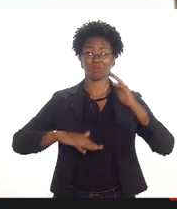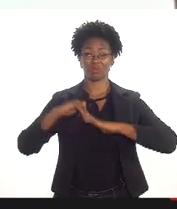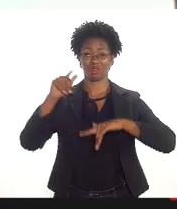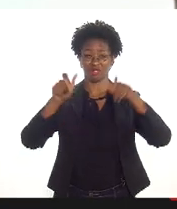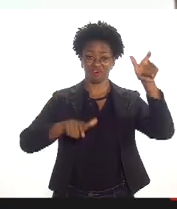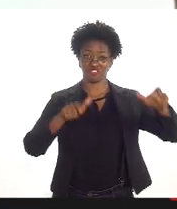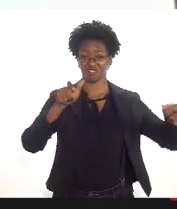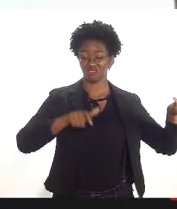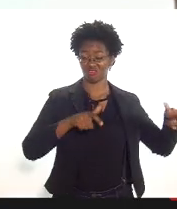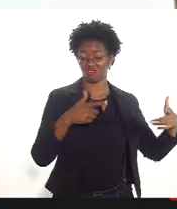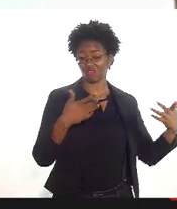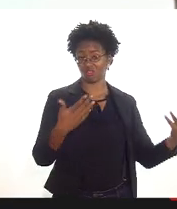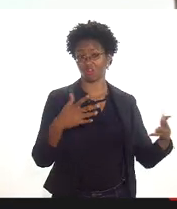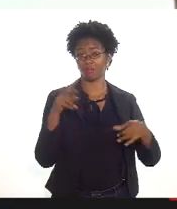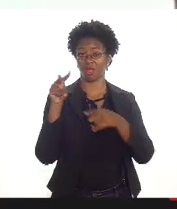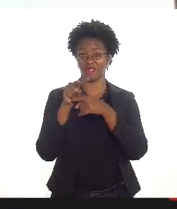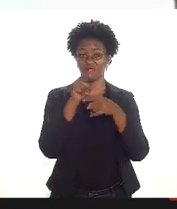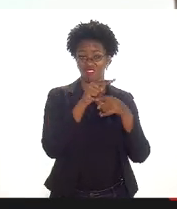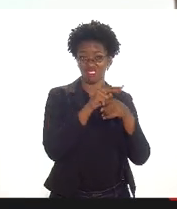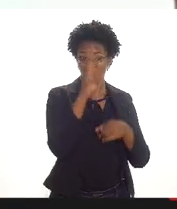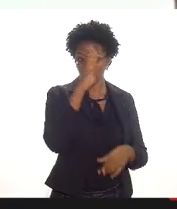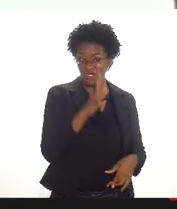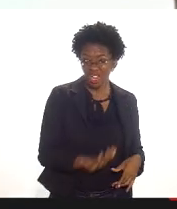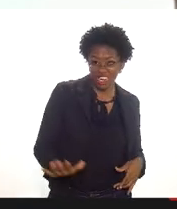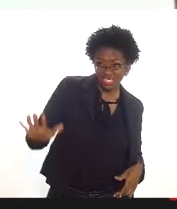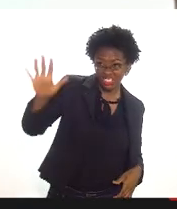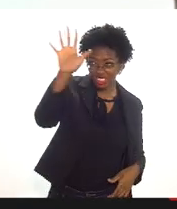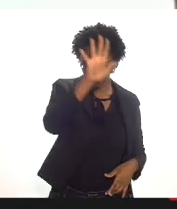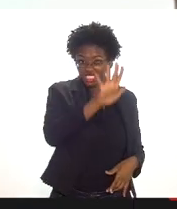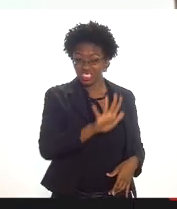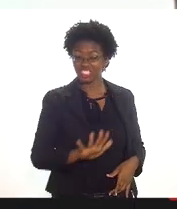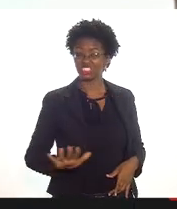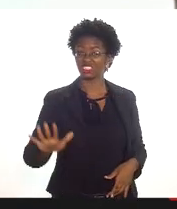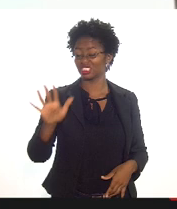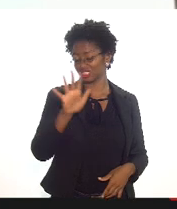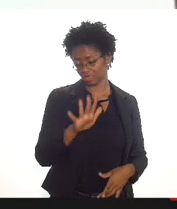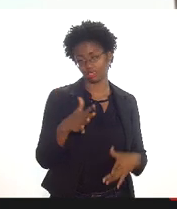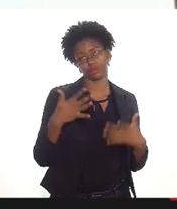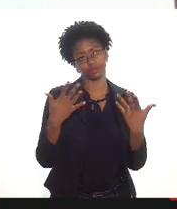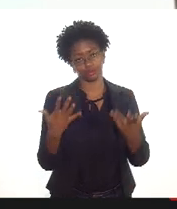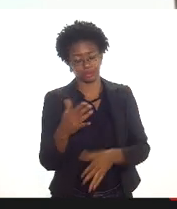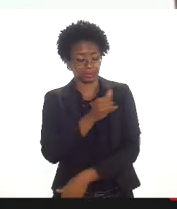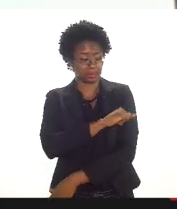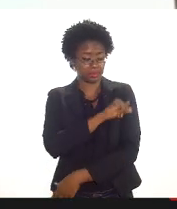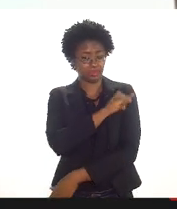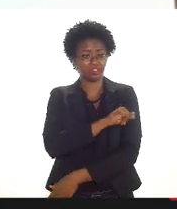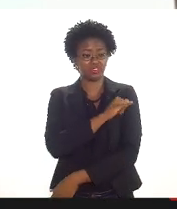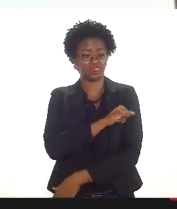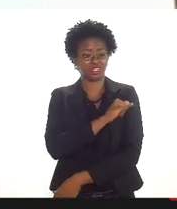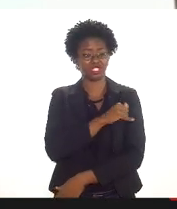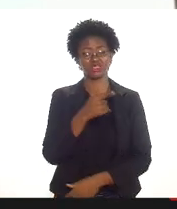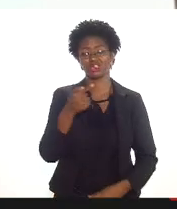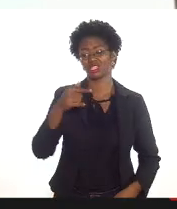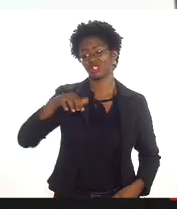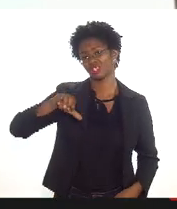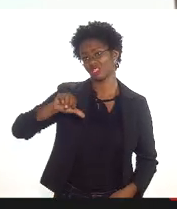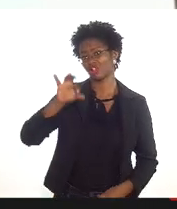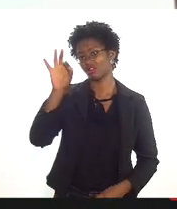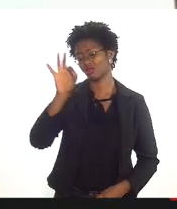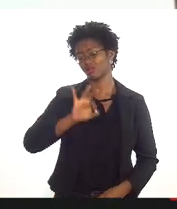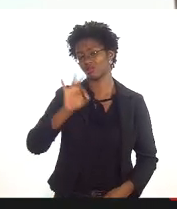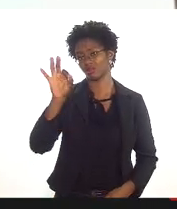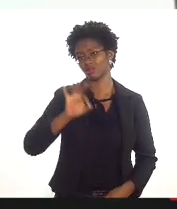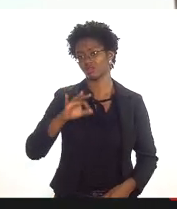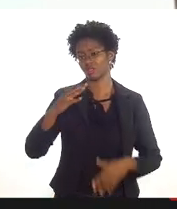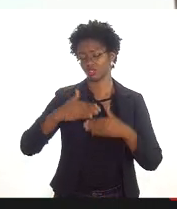fiscalizar o Brasil inteiro, do qual o Rio de Janeiro tem 79%